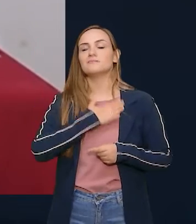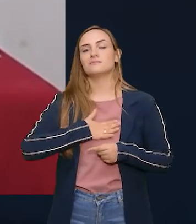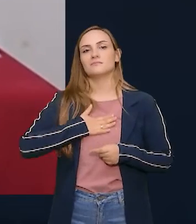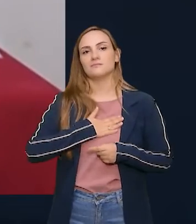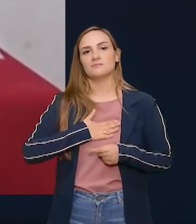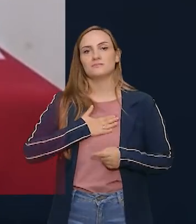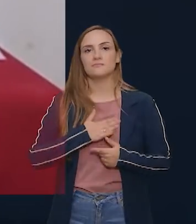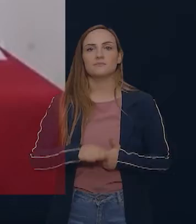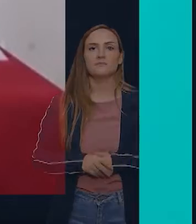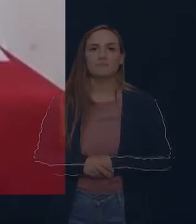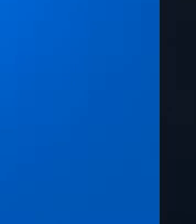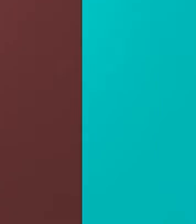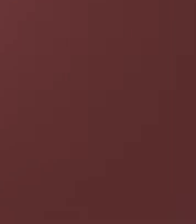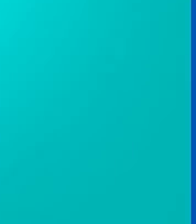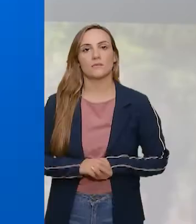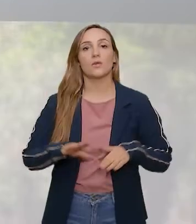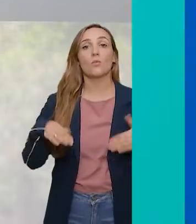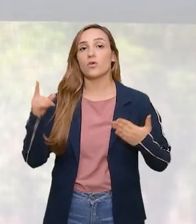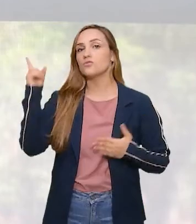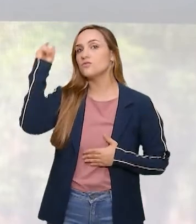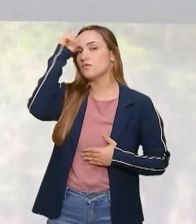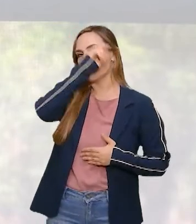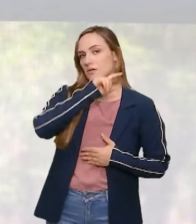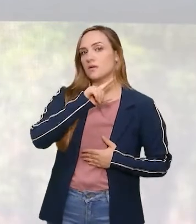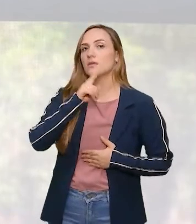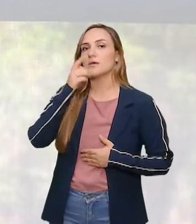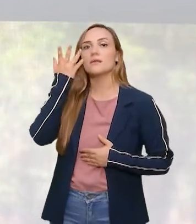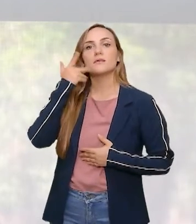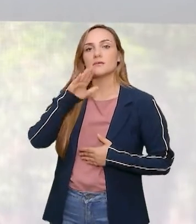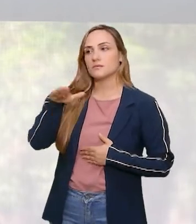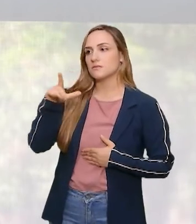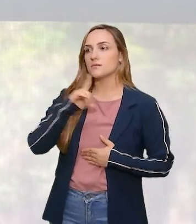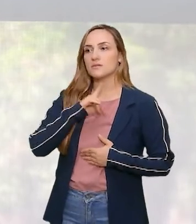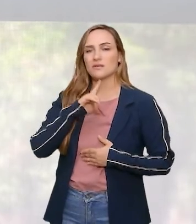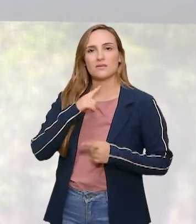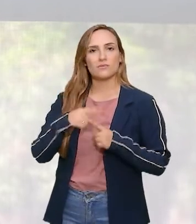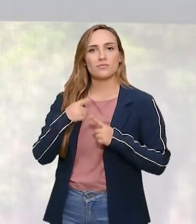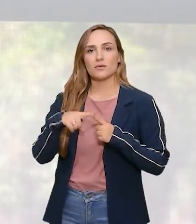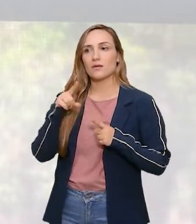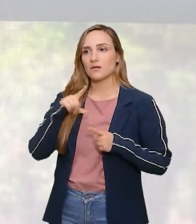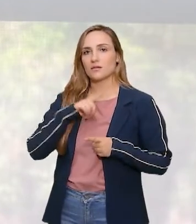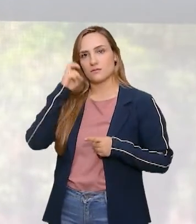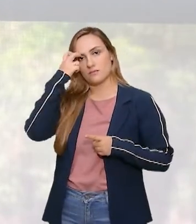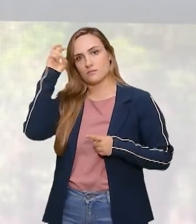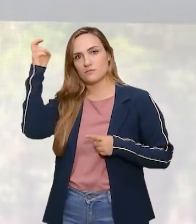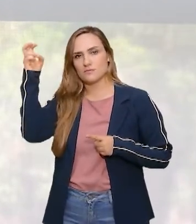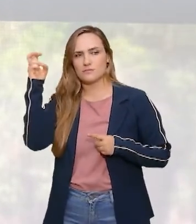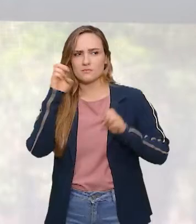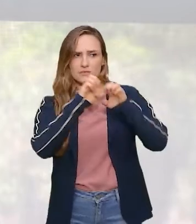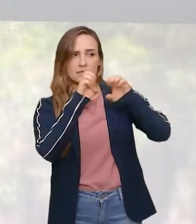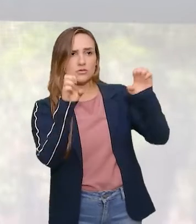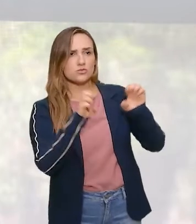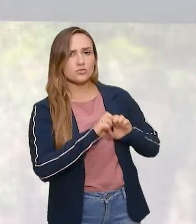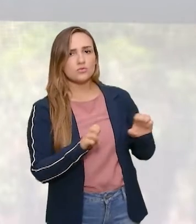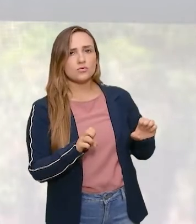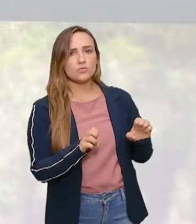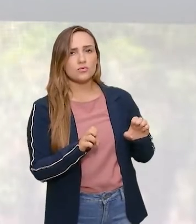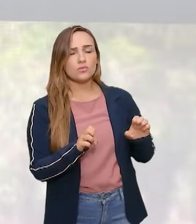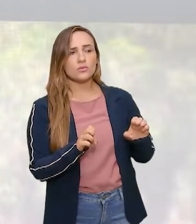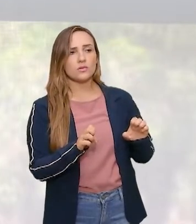muito gostoso. Quais são as dificuldades que essas crianças enfrentam por serem superdotadas?